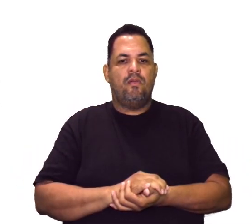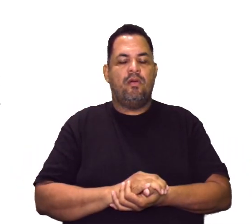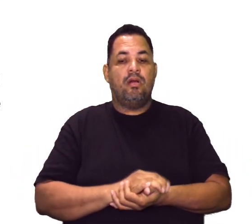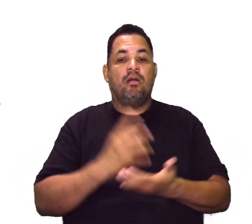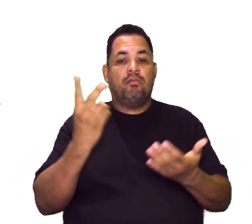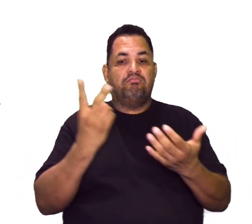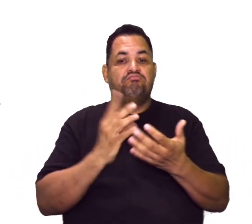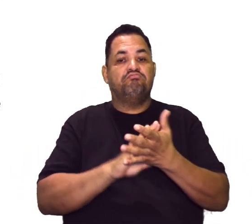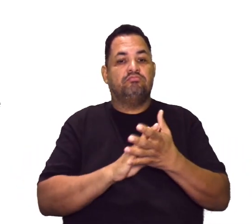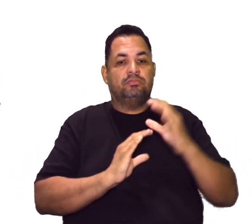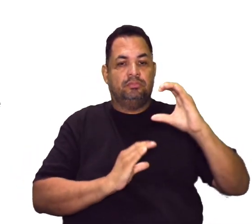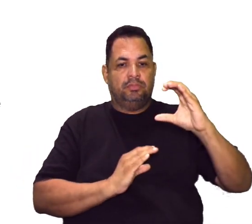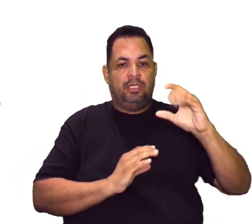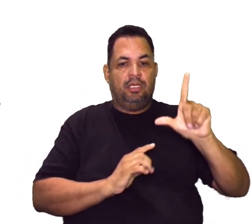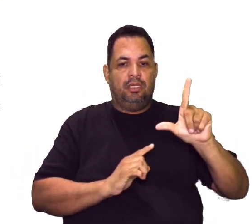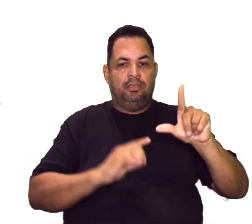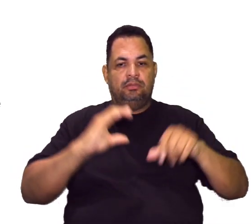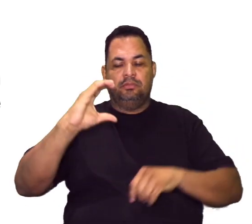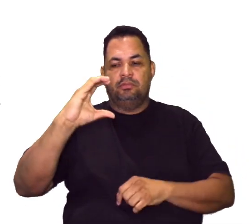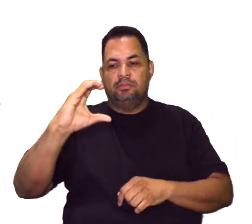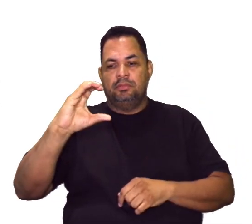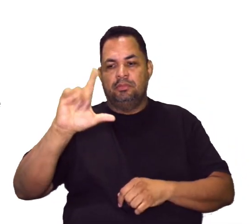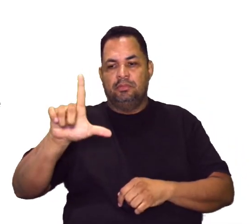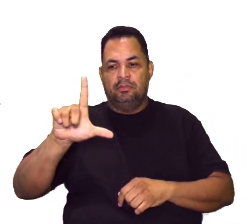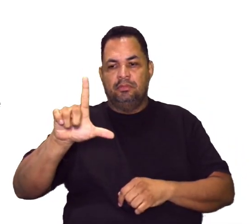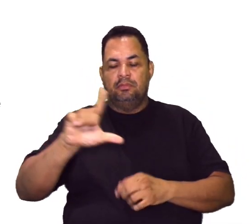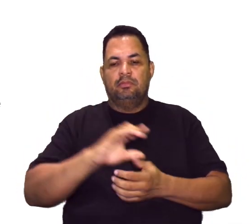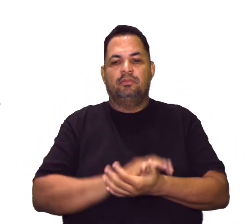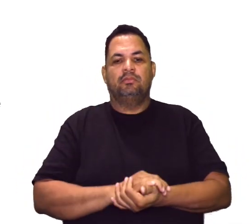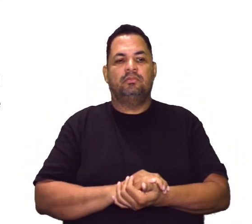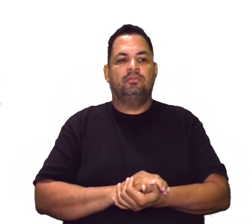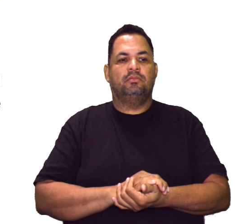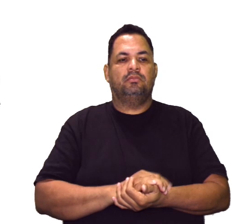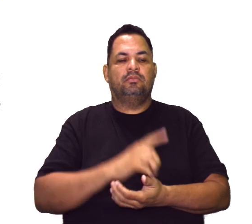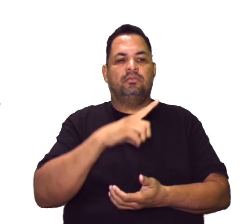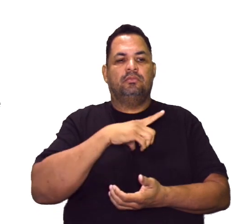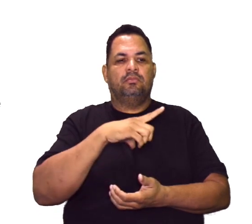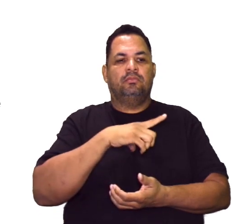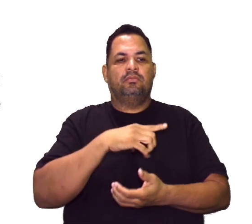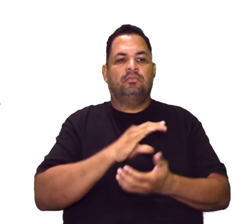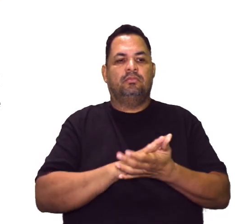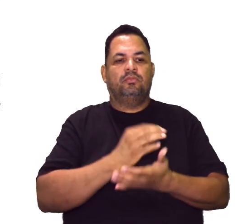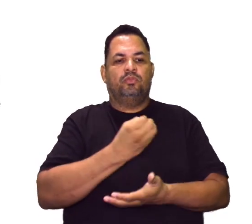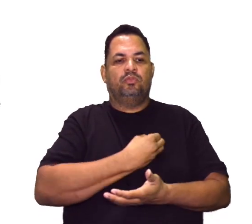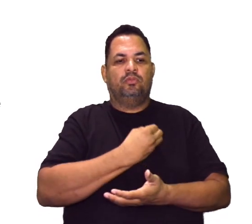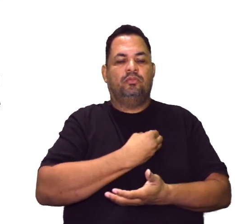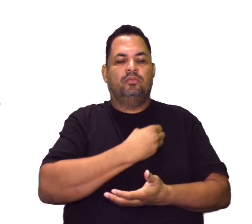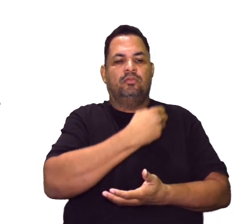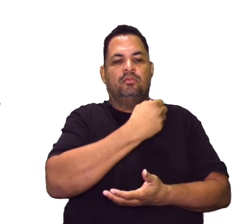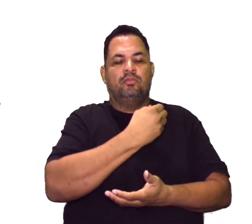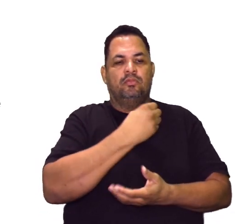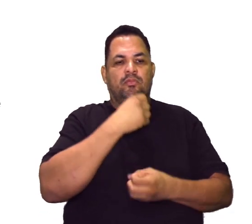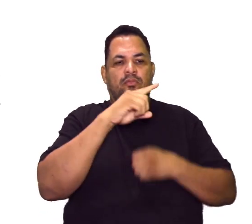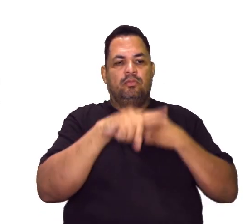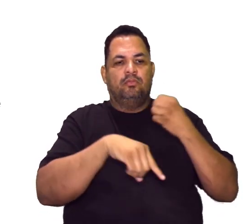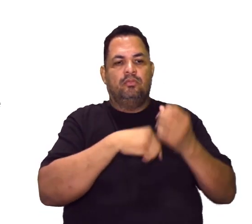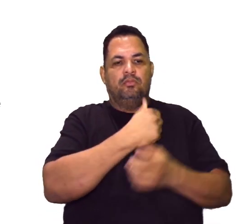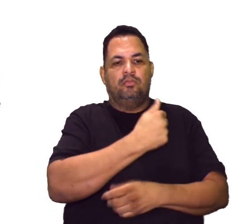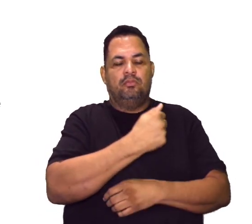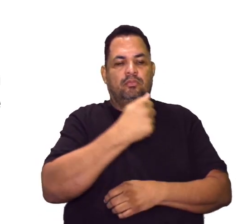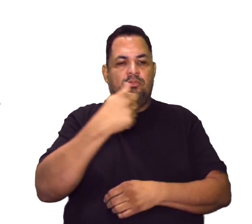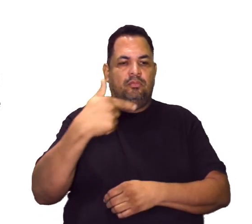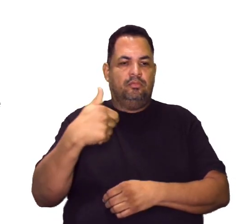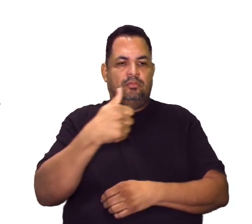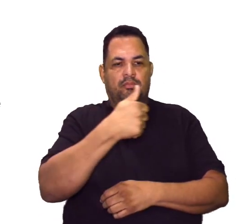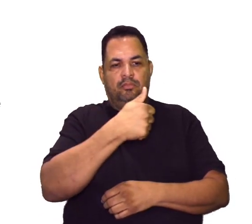átomos de cloro? Vocês estão lembrados do cloro? O cloro, ele tem número atômico 17.